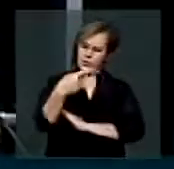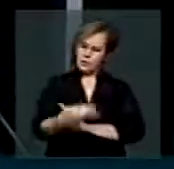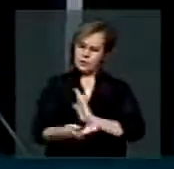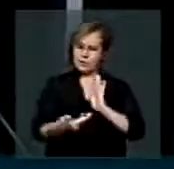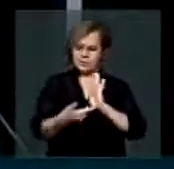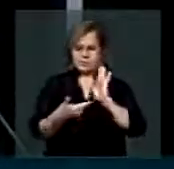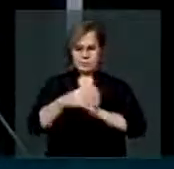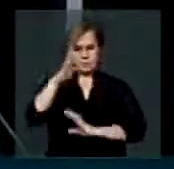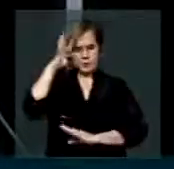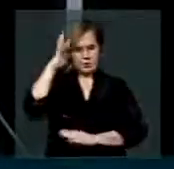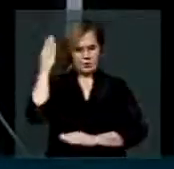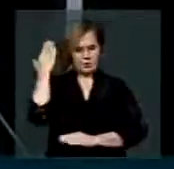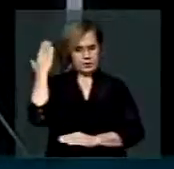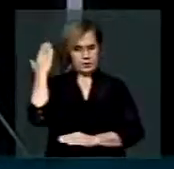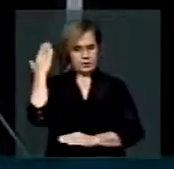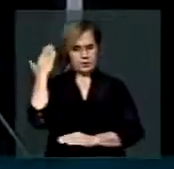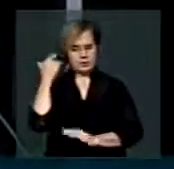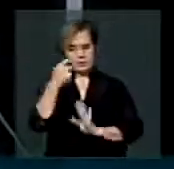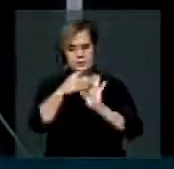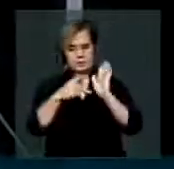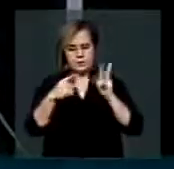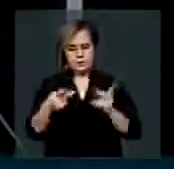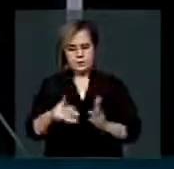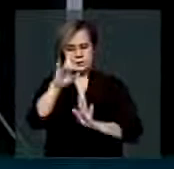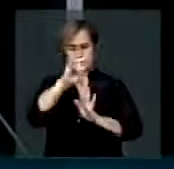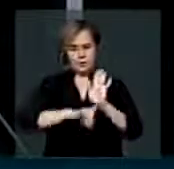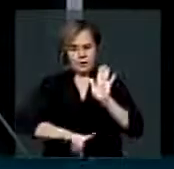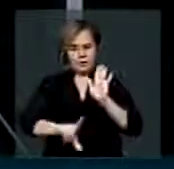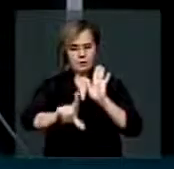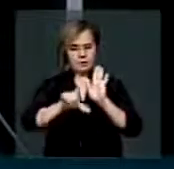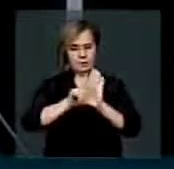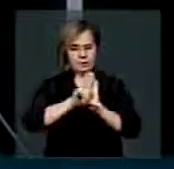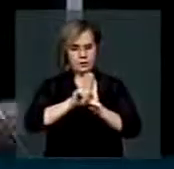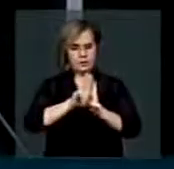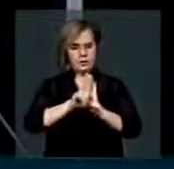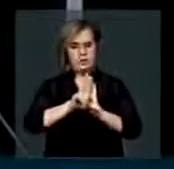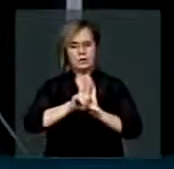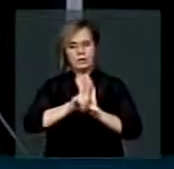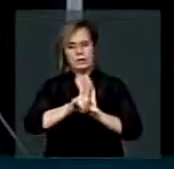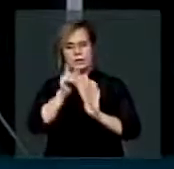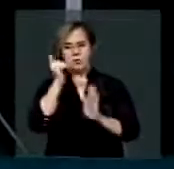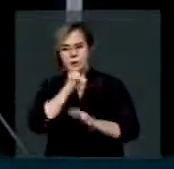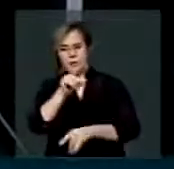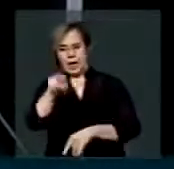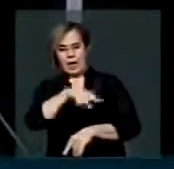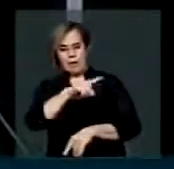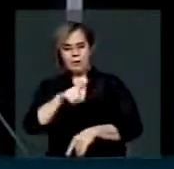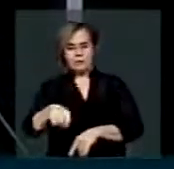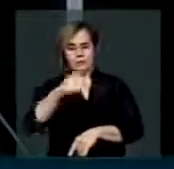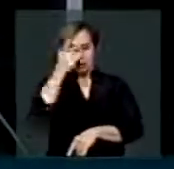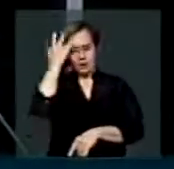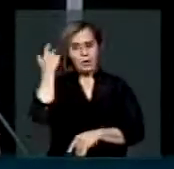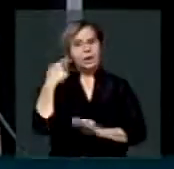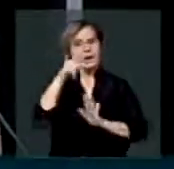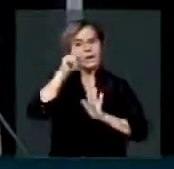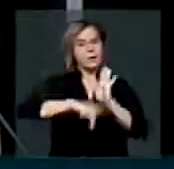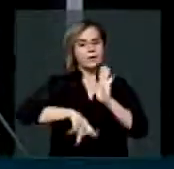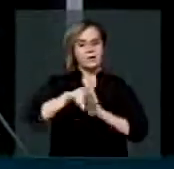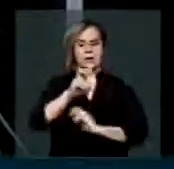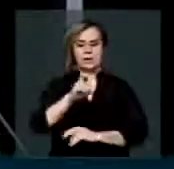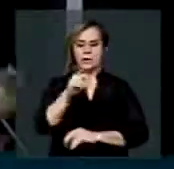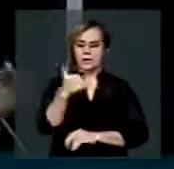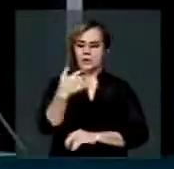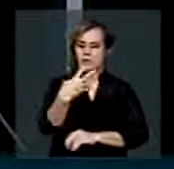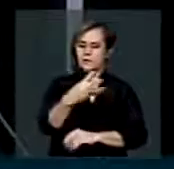na quarta-feira, de um projeto de decreto legislativo para anular a portaria